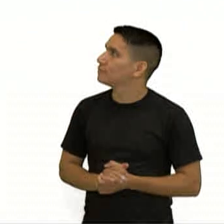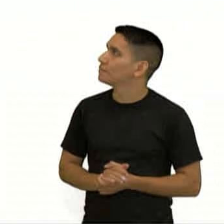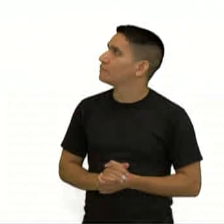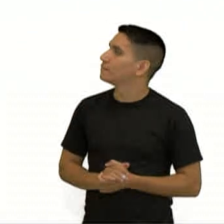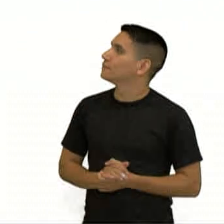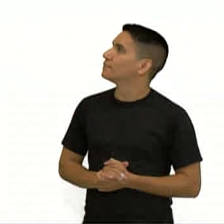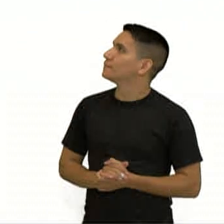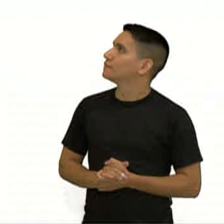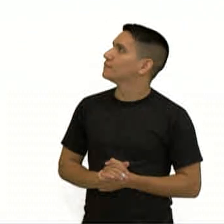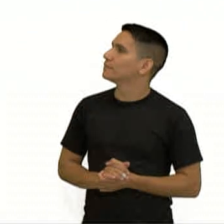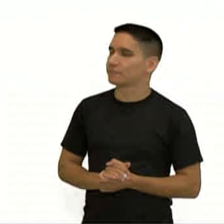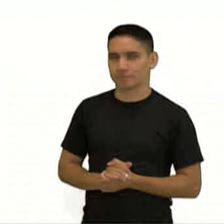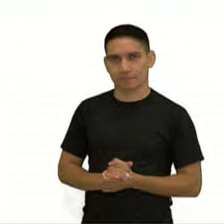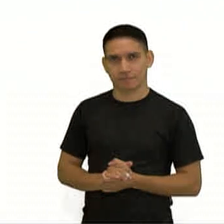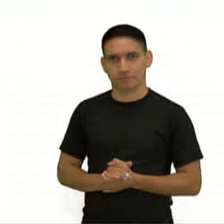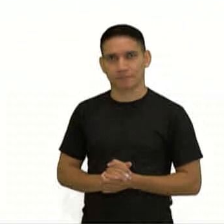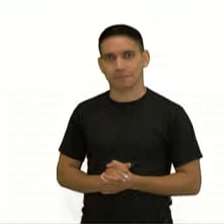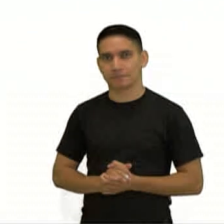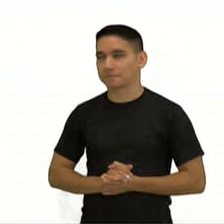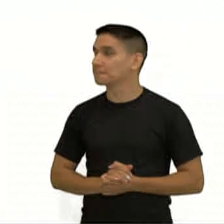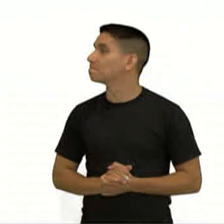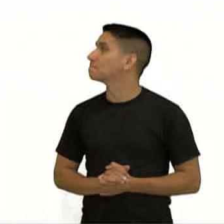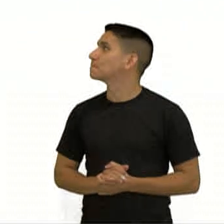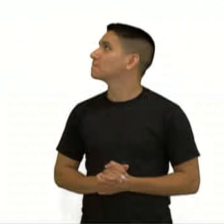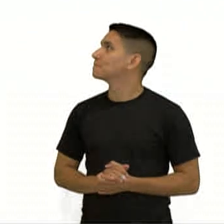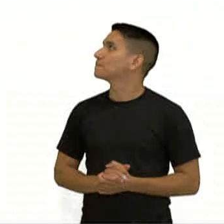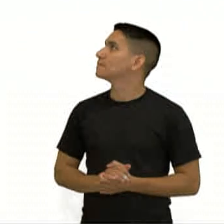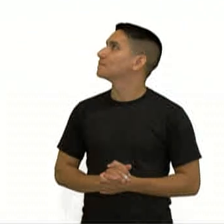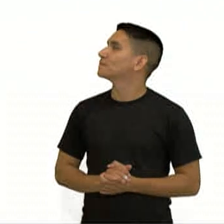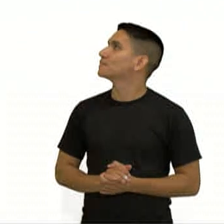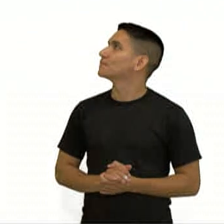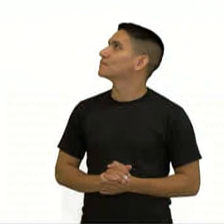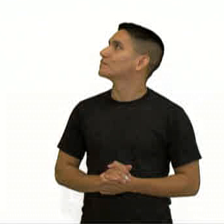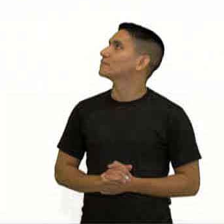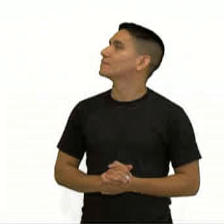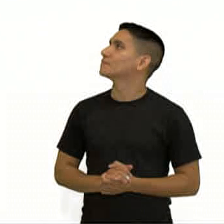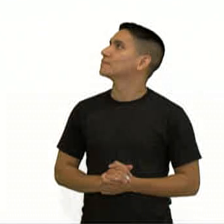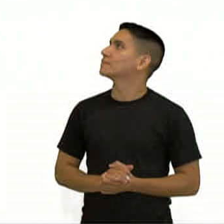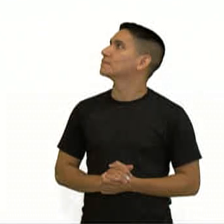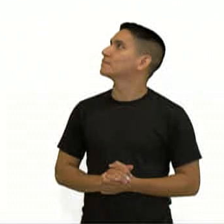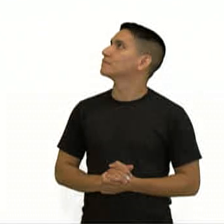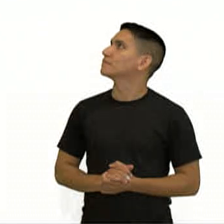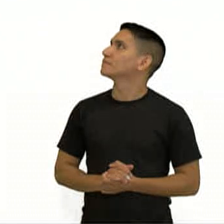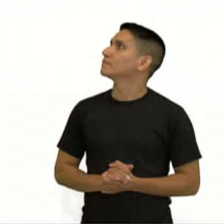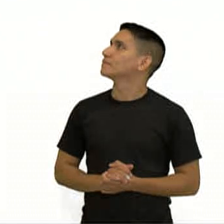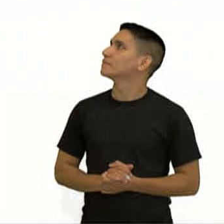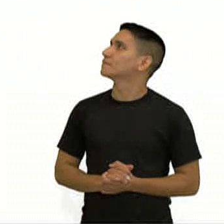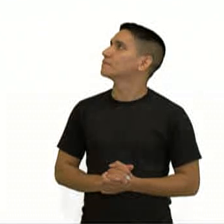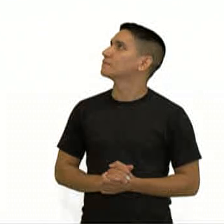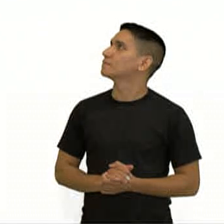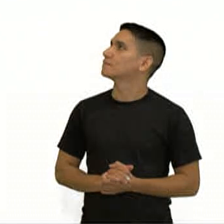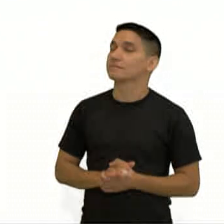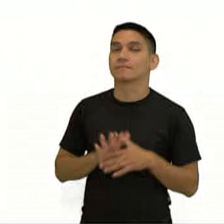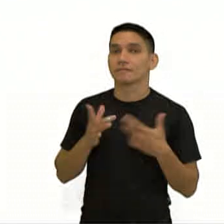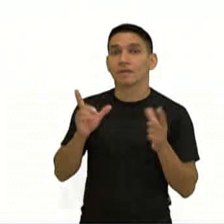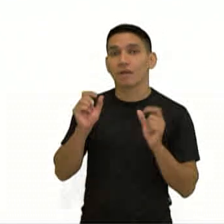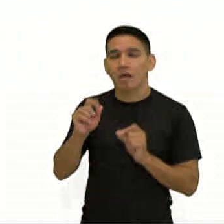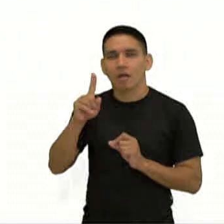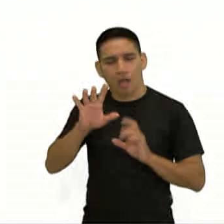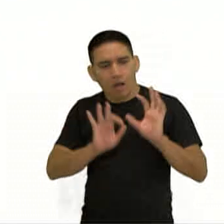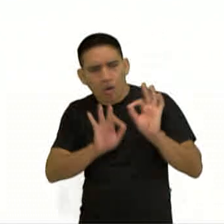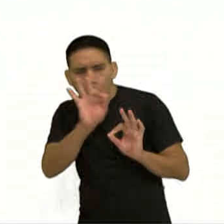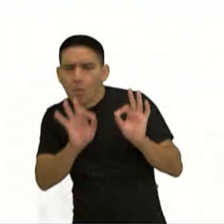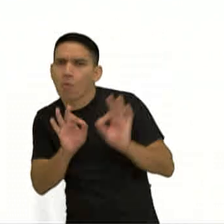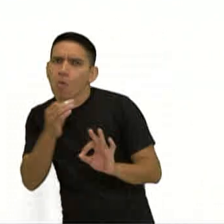visit Brazil? Never forget to try ecotourism. It's one of main attraction of destination. Então, está